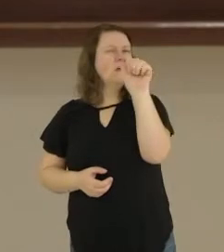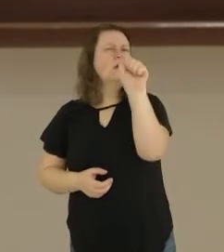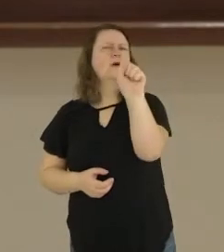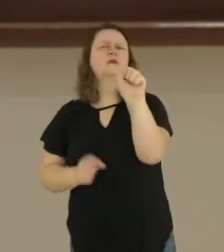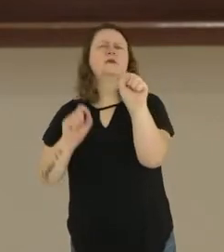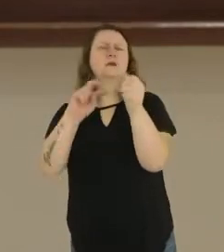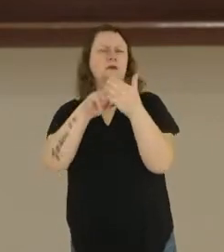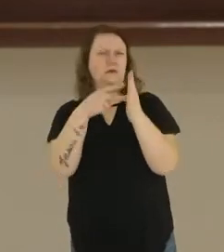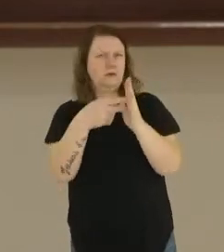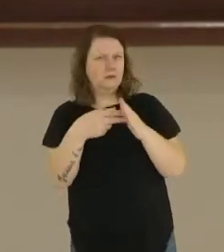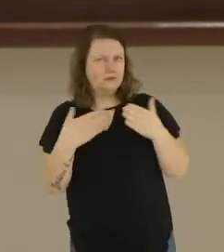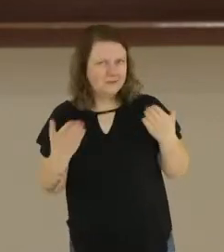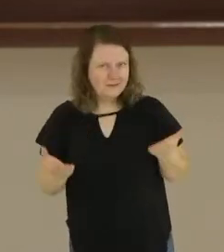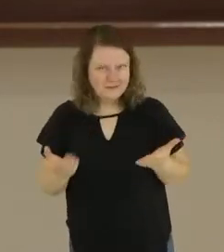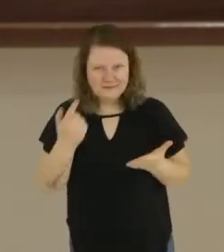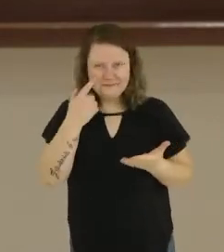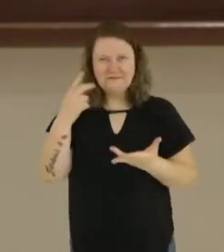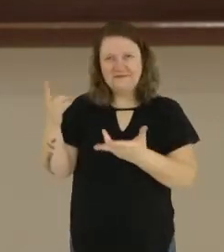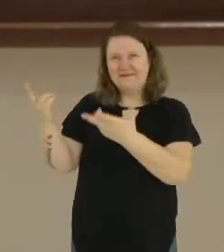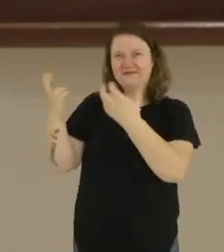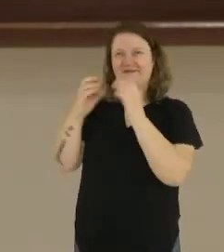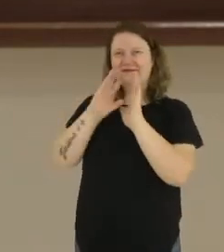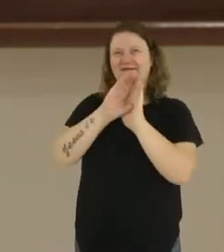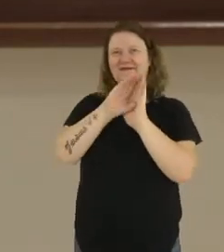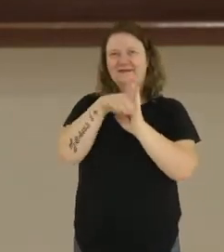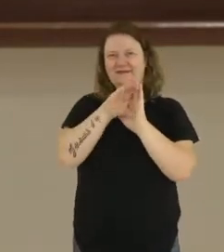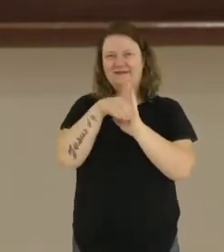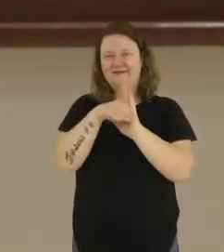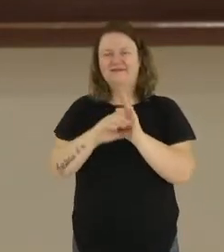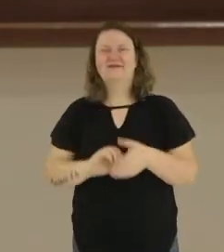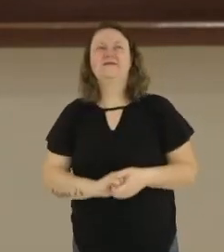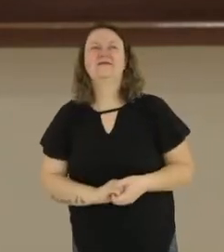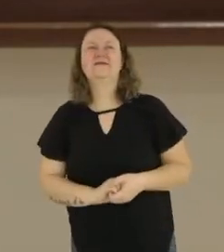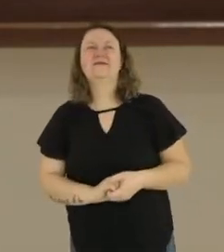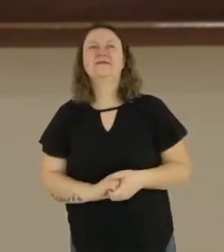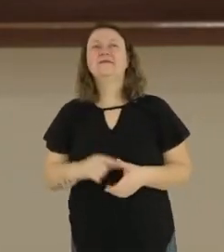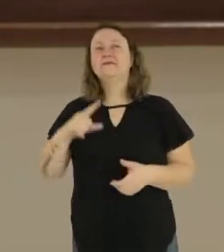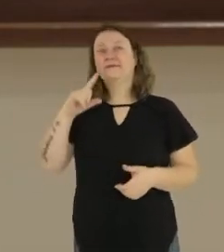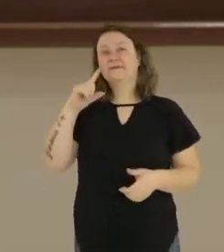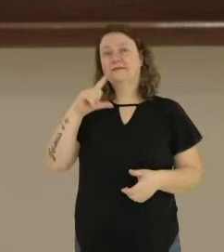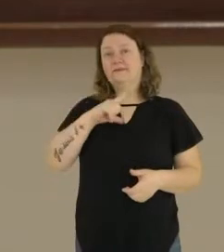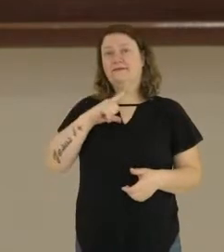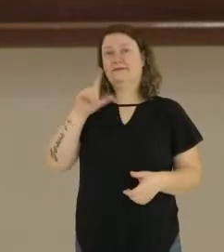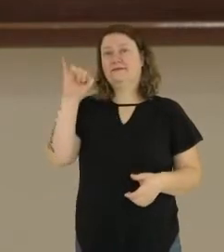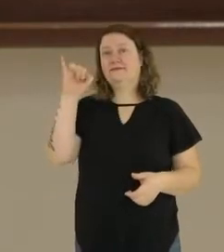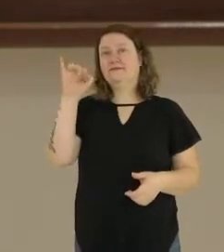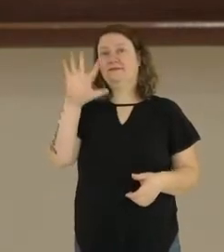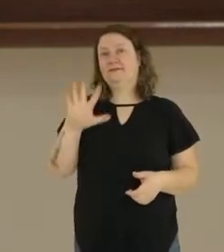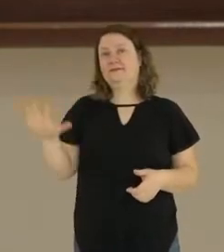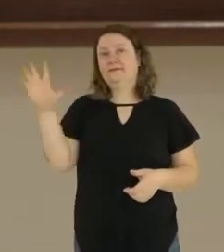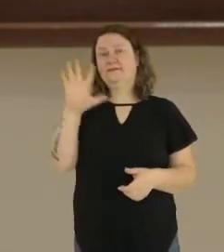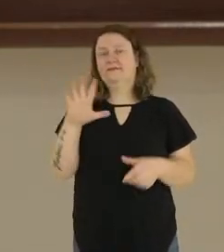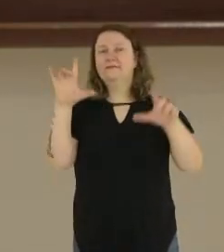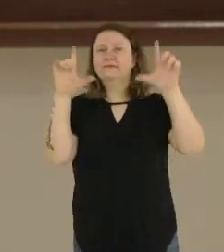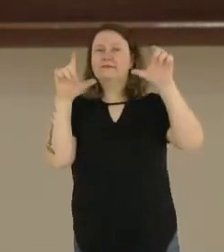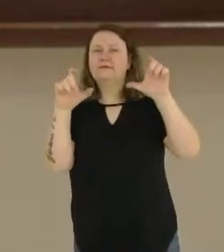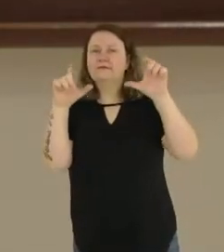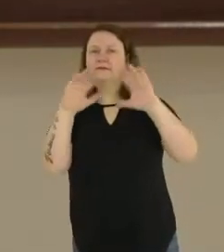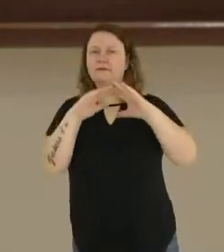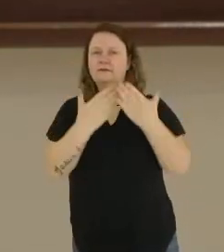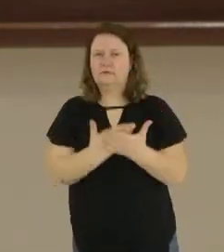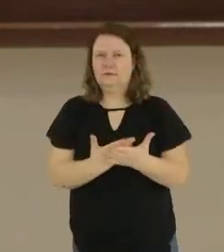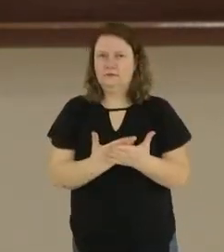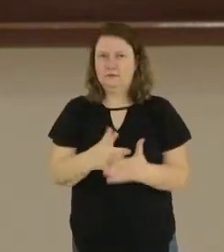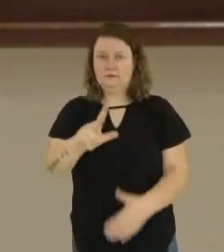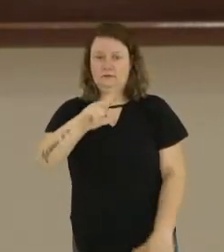ver mais de perto o que é esse conceito de colônia? Aqui a gente tem uma imagem, uma fotografia de uma escola particular